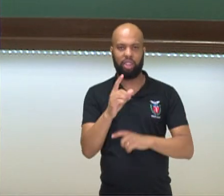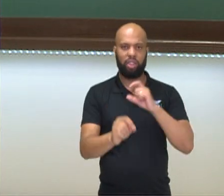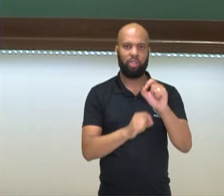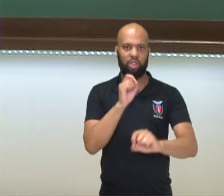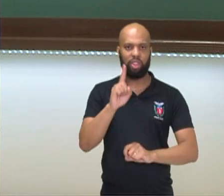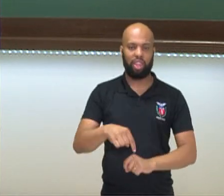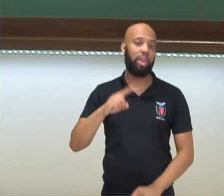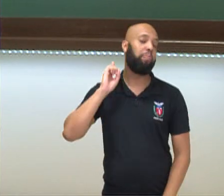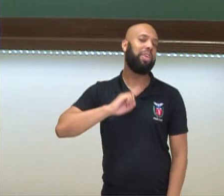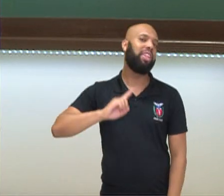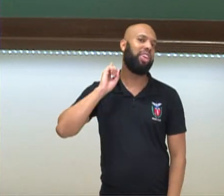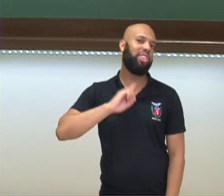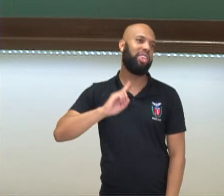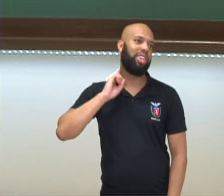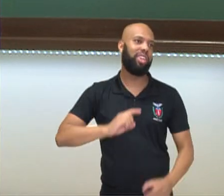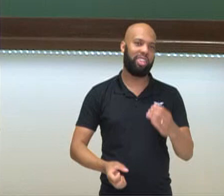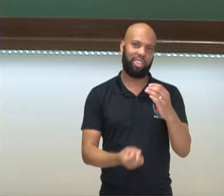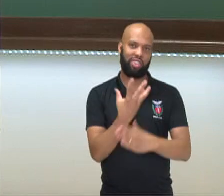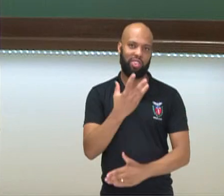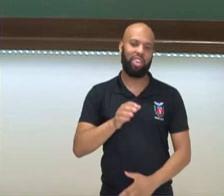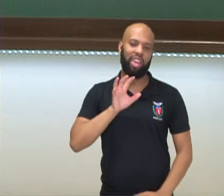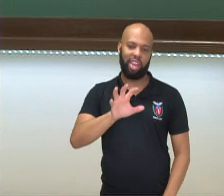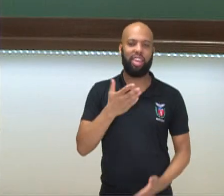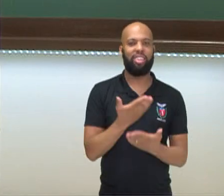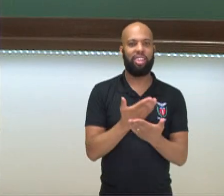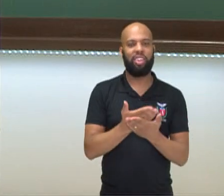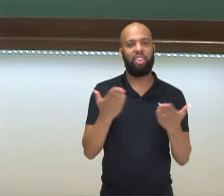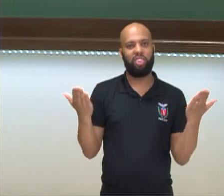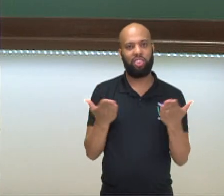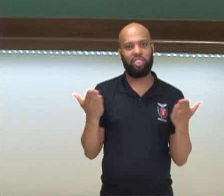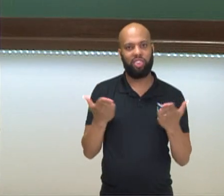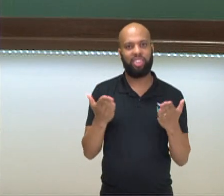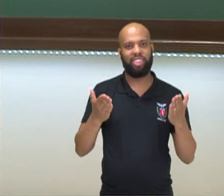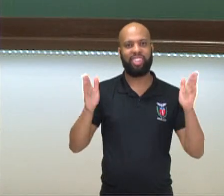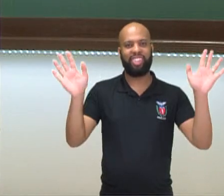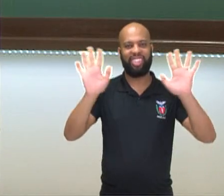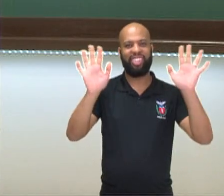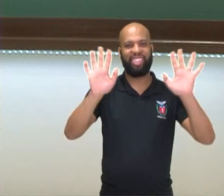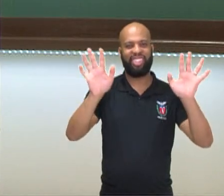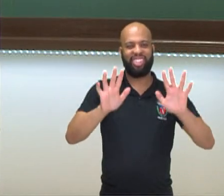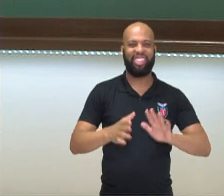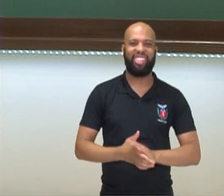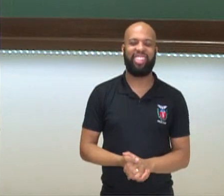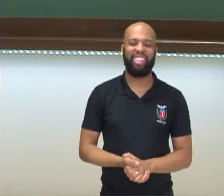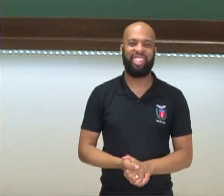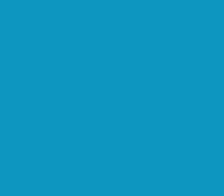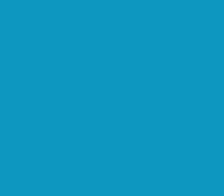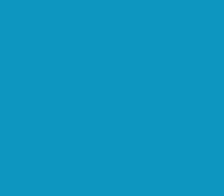Capitania de Minas Gerais. Essa foi a nossa aula, pessoal. Até a próxima!